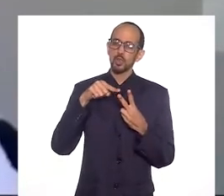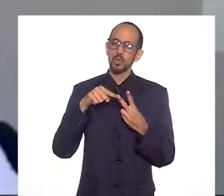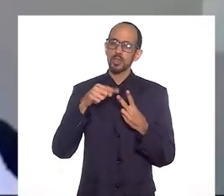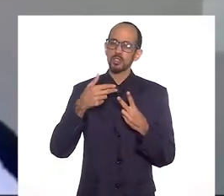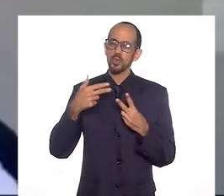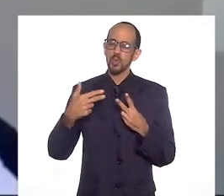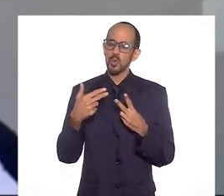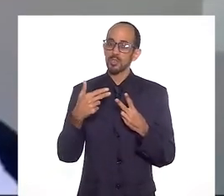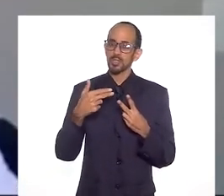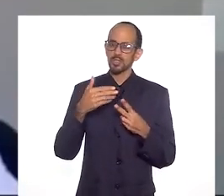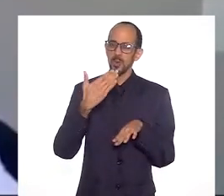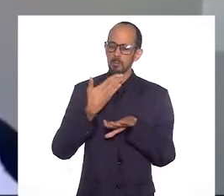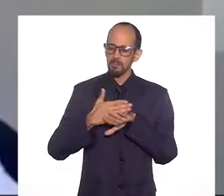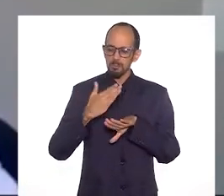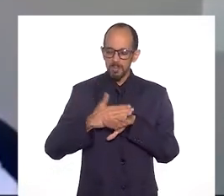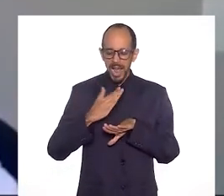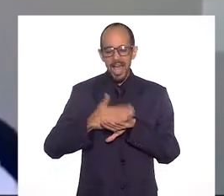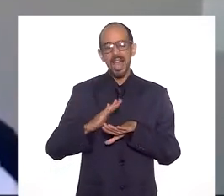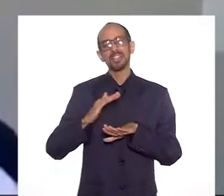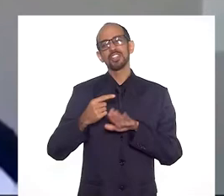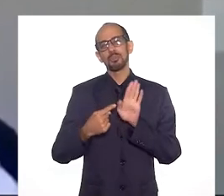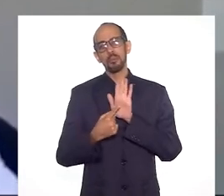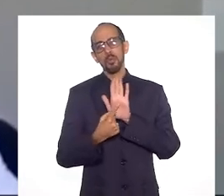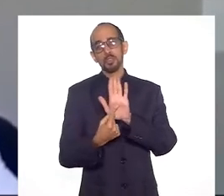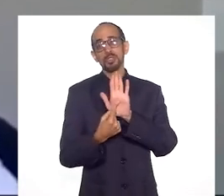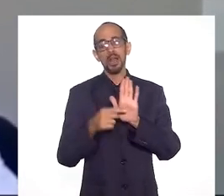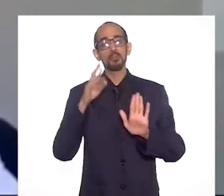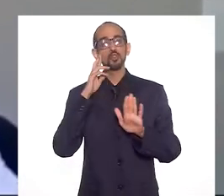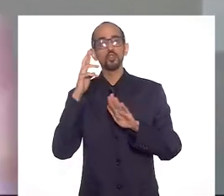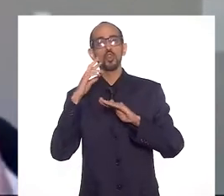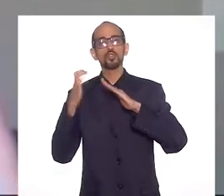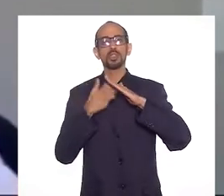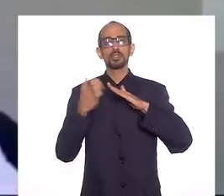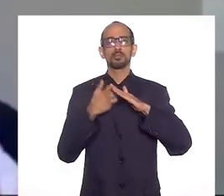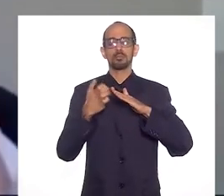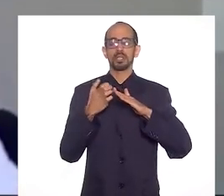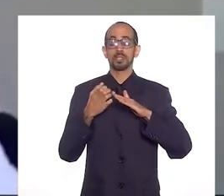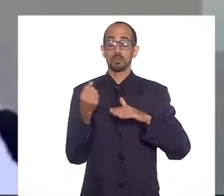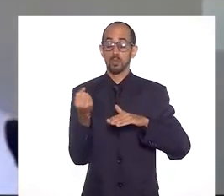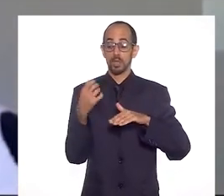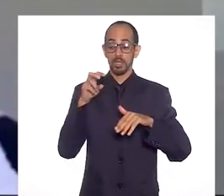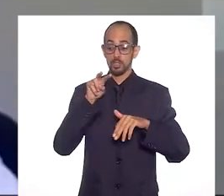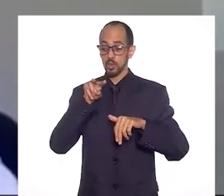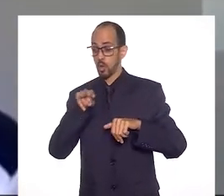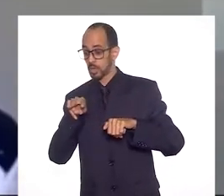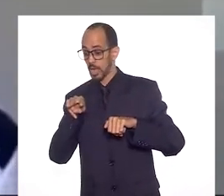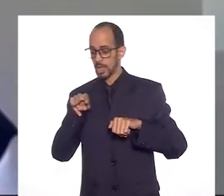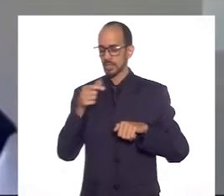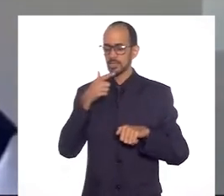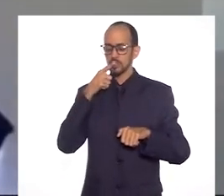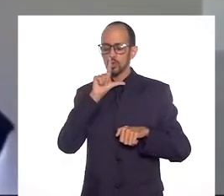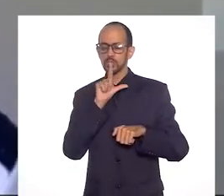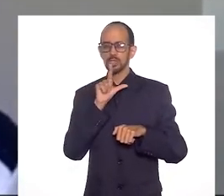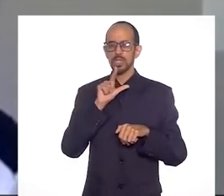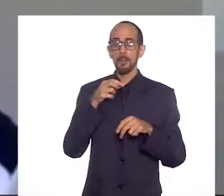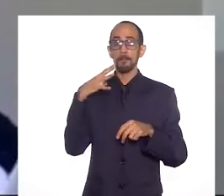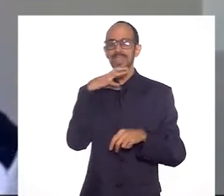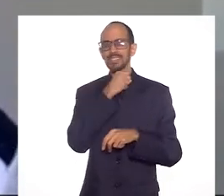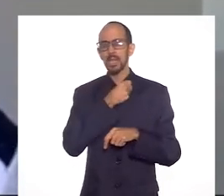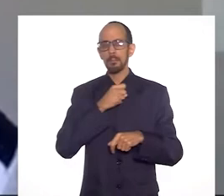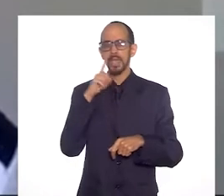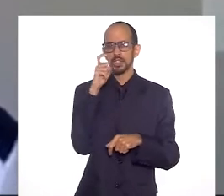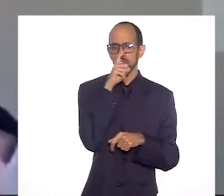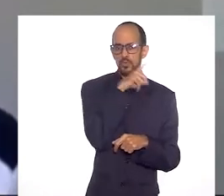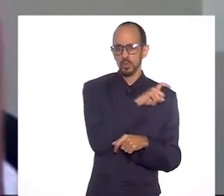recheados, cheios de dicas bem práticas, assim, para que os empreendedores, quando eles olharem, eles possam se reconhecer nas